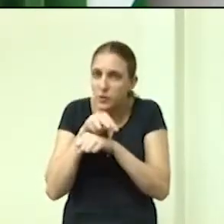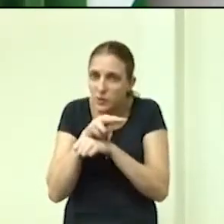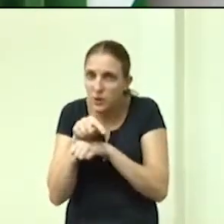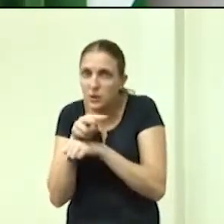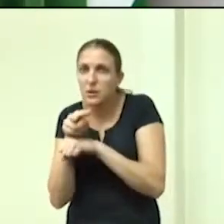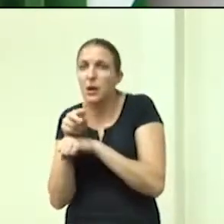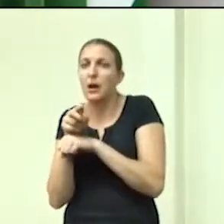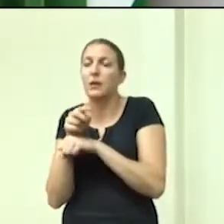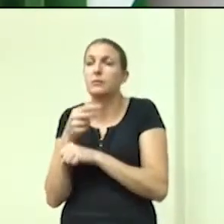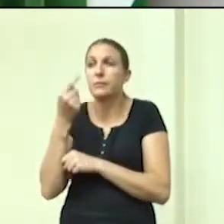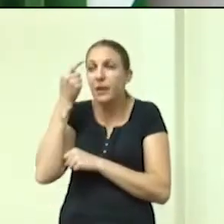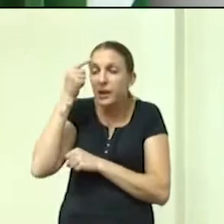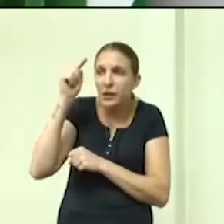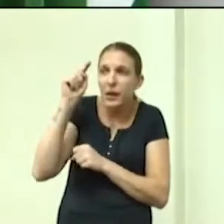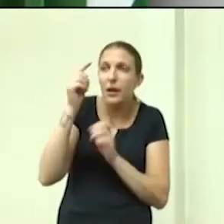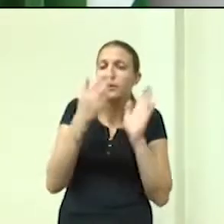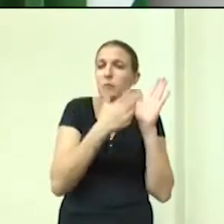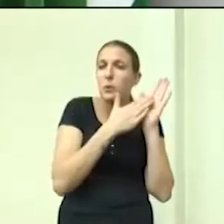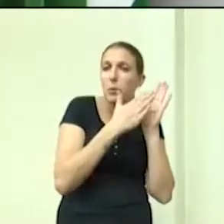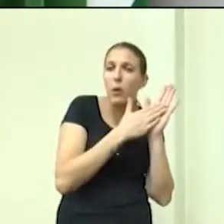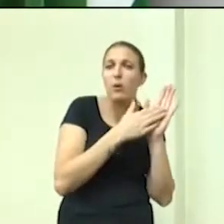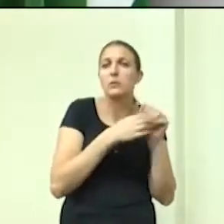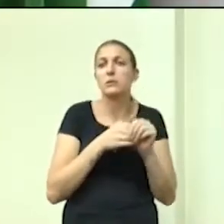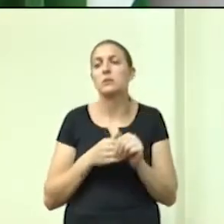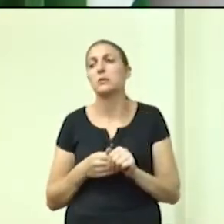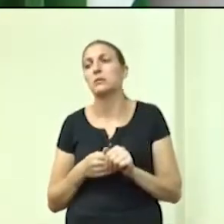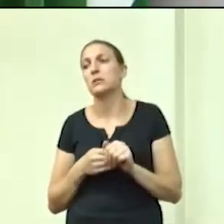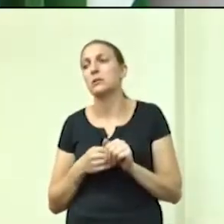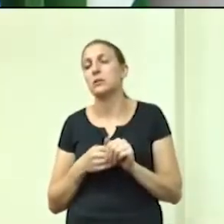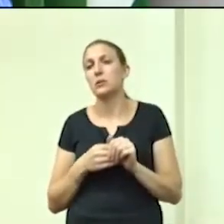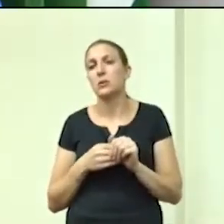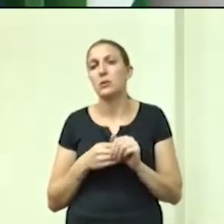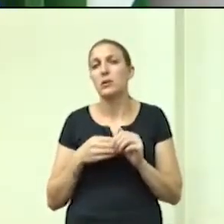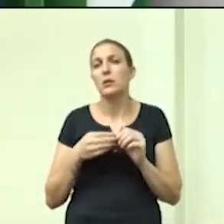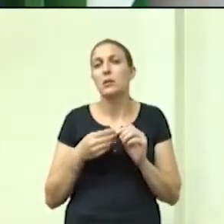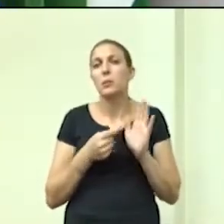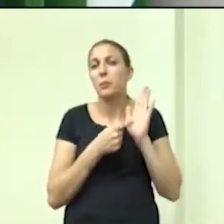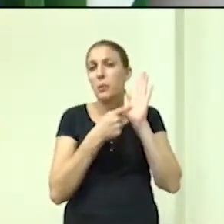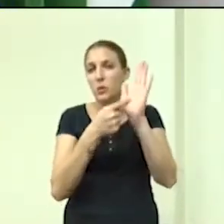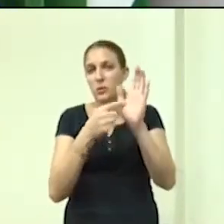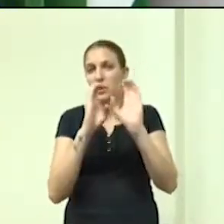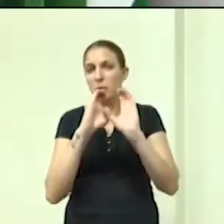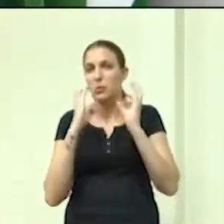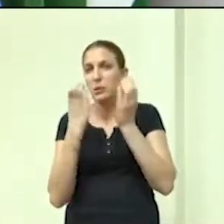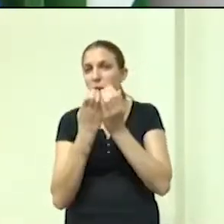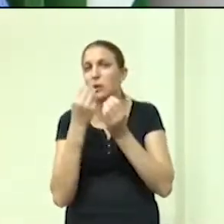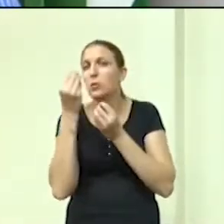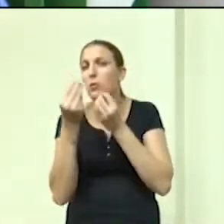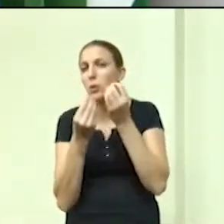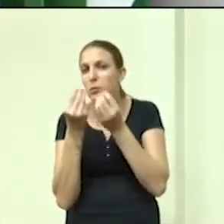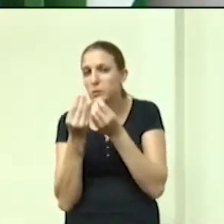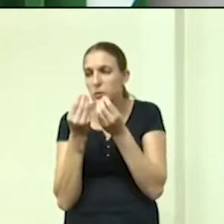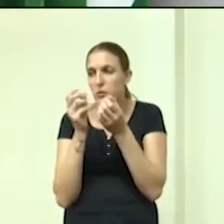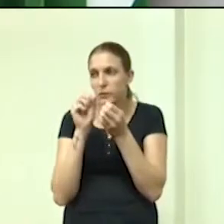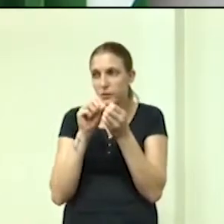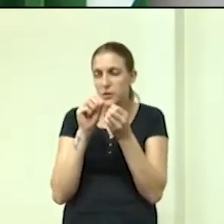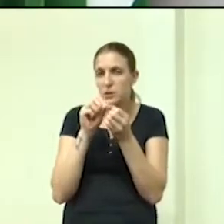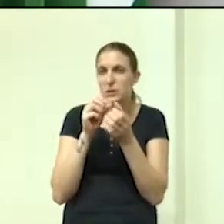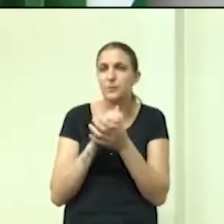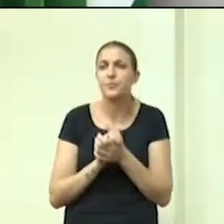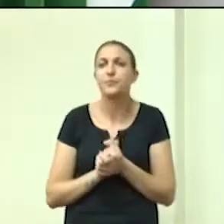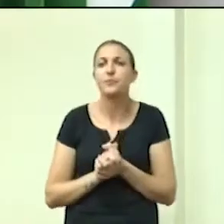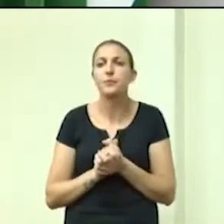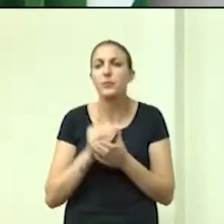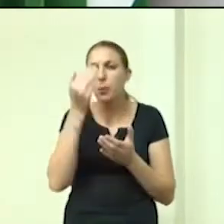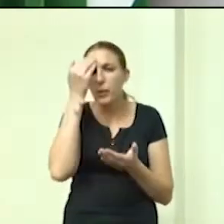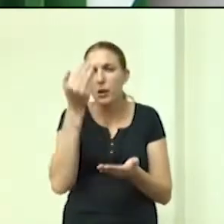propor, também ser, então, disseminada de como ela funciona para a comunidade. Eu acredito que, e espero que muitas